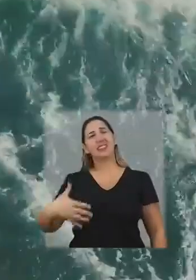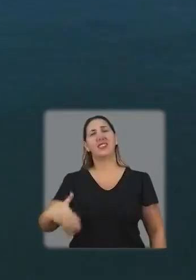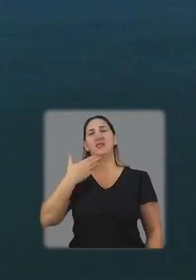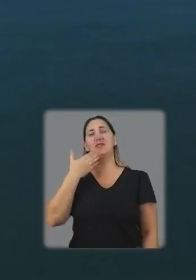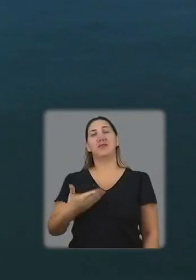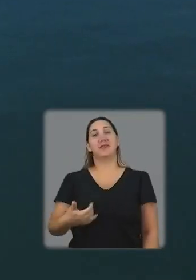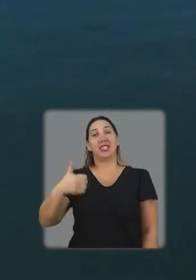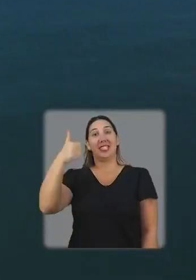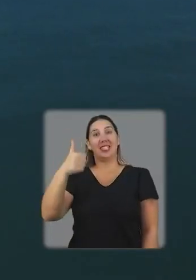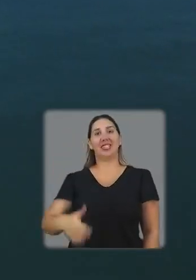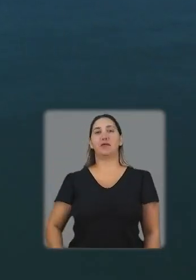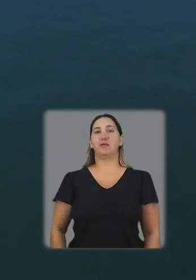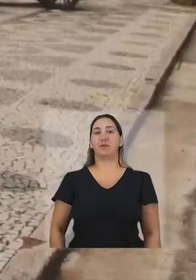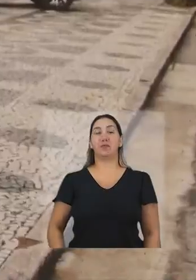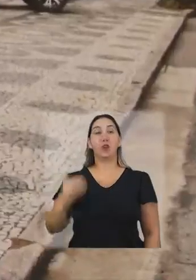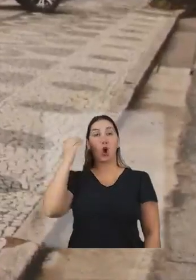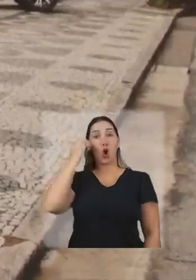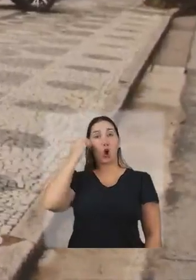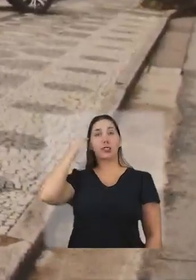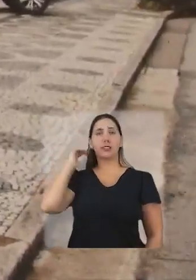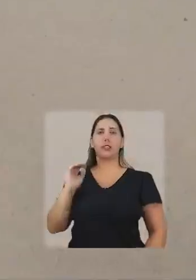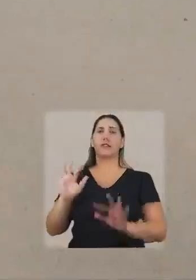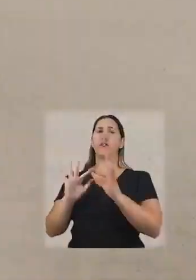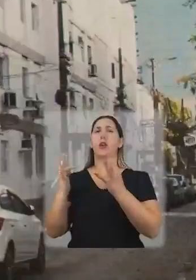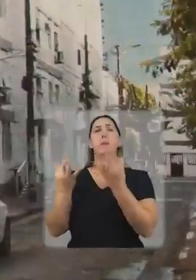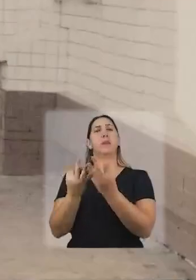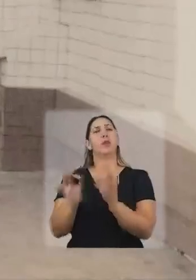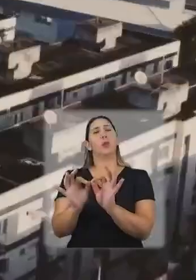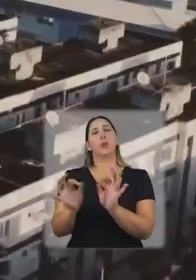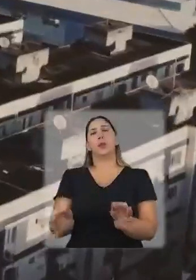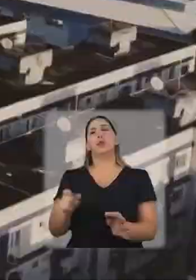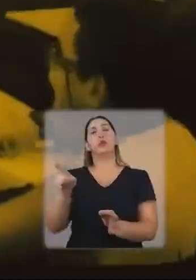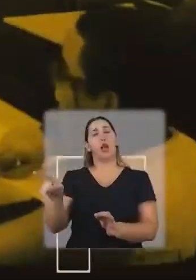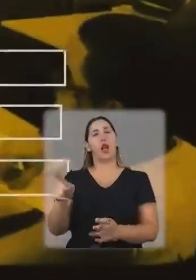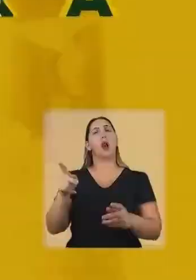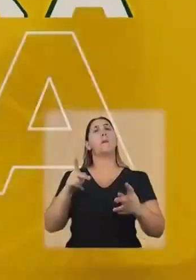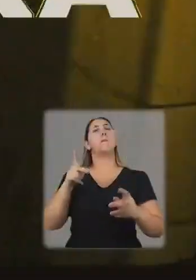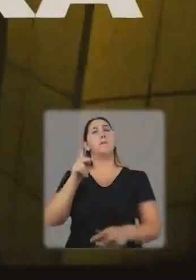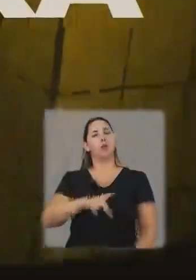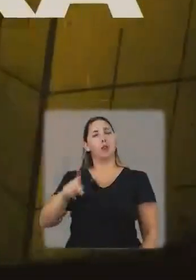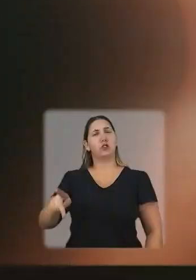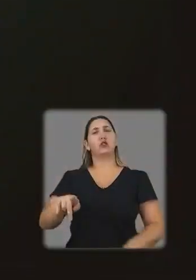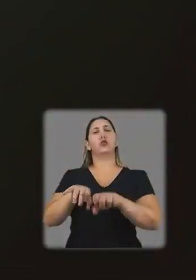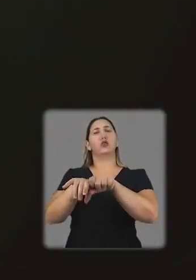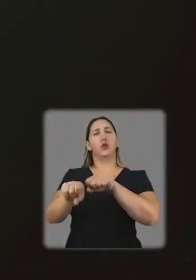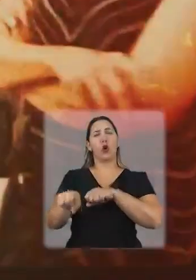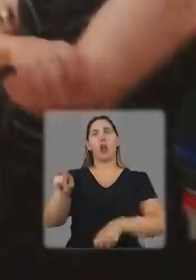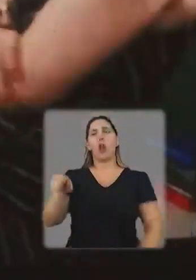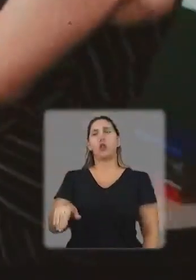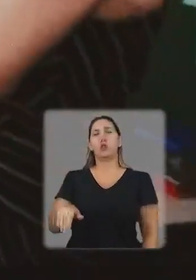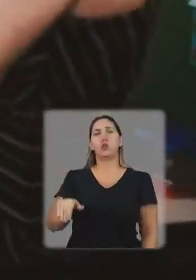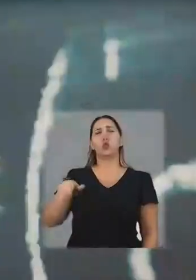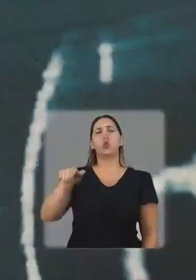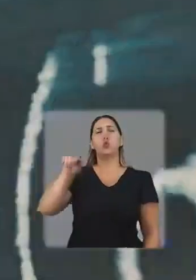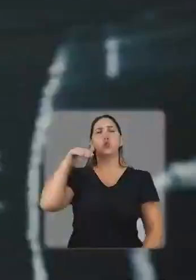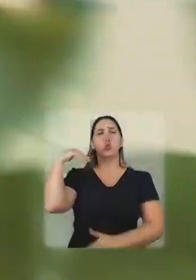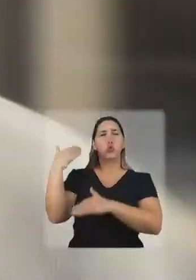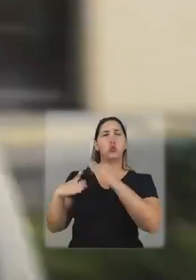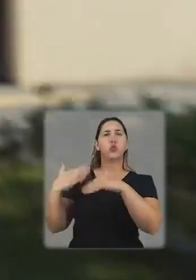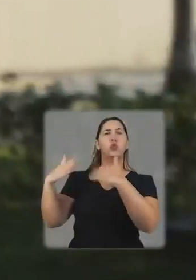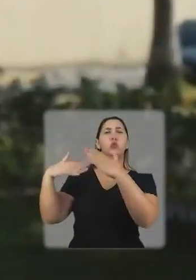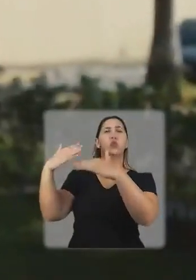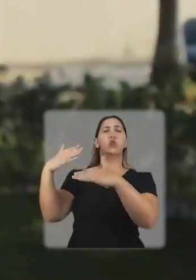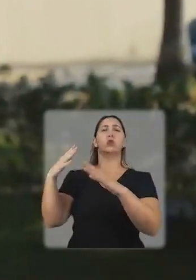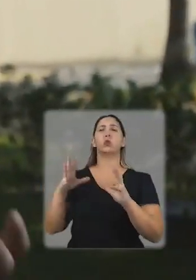que ela merece. Rosana 22. A Rosana Vale veio de família humilde. Foi professora, onde ela cresceu, onde ela foi